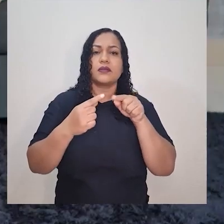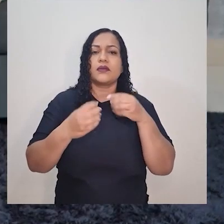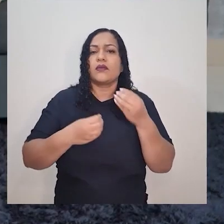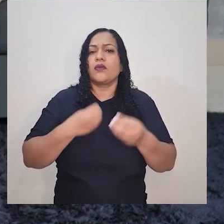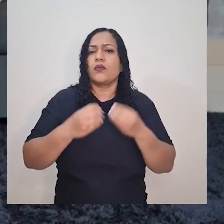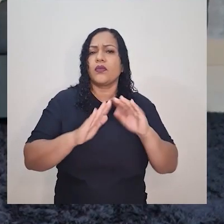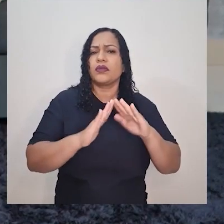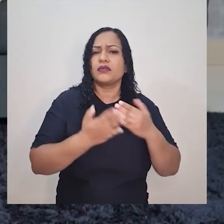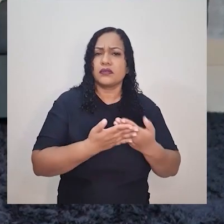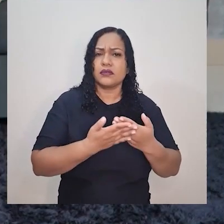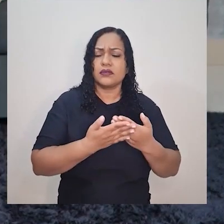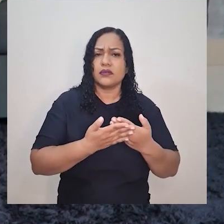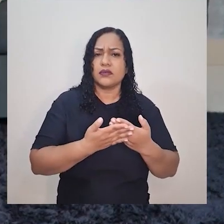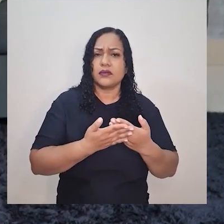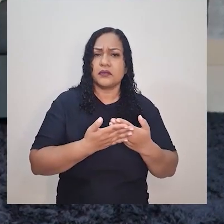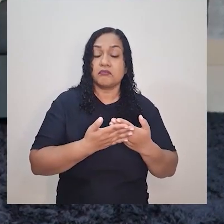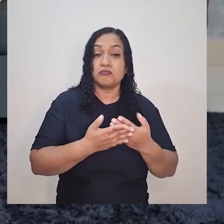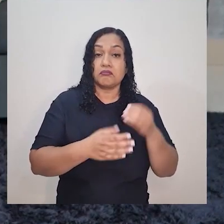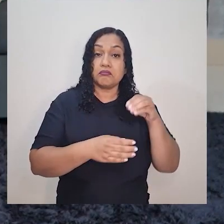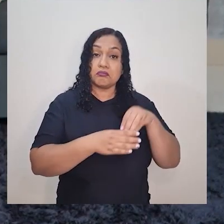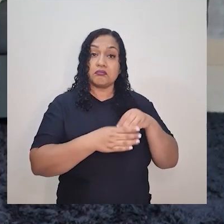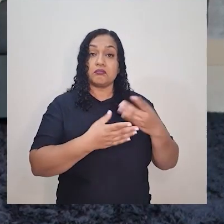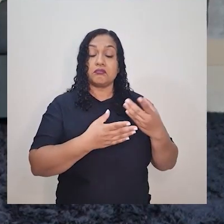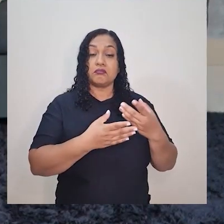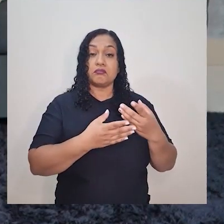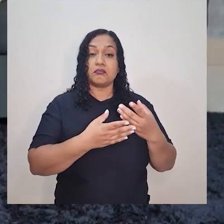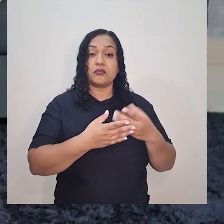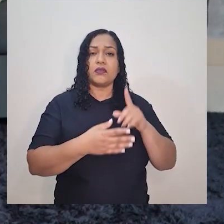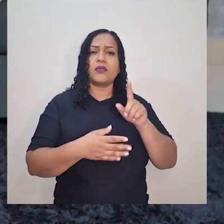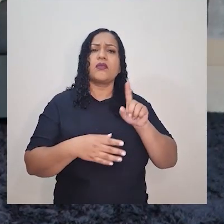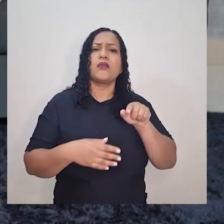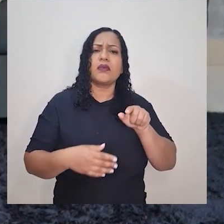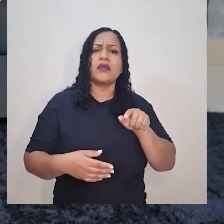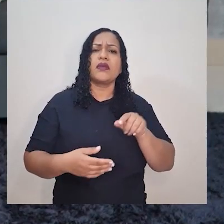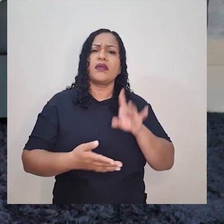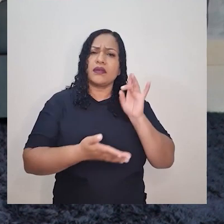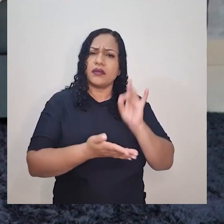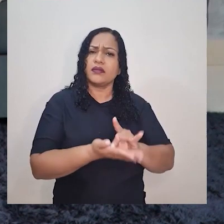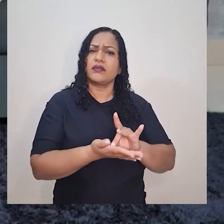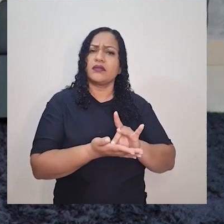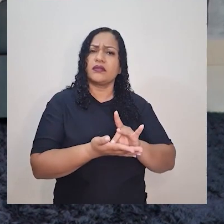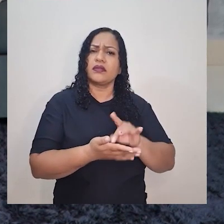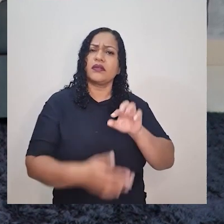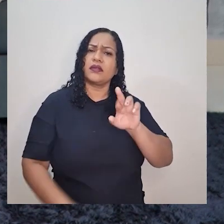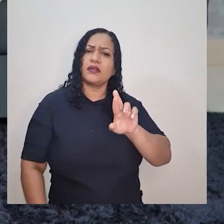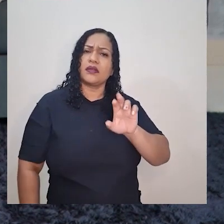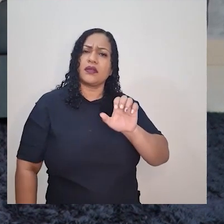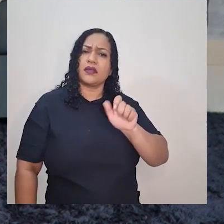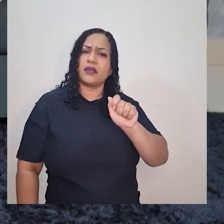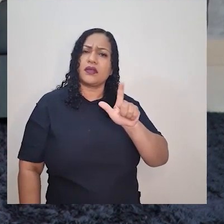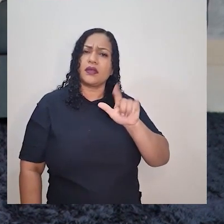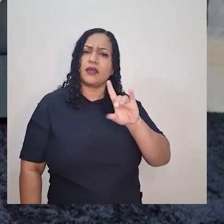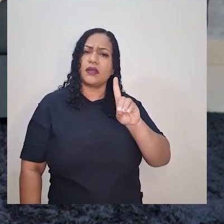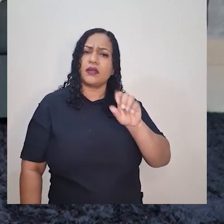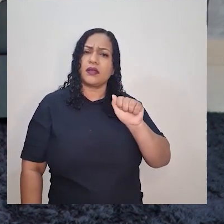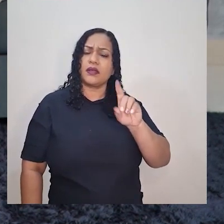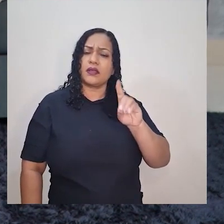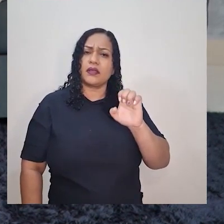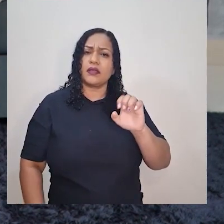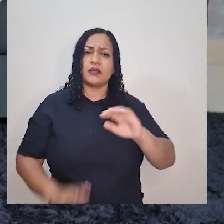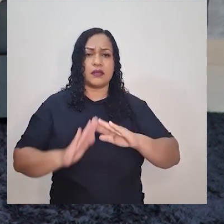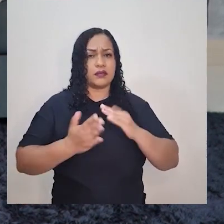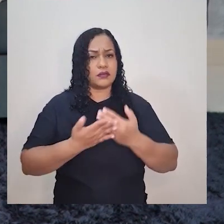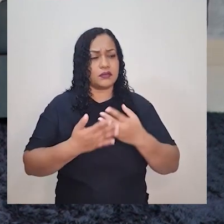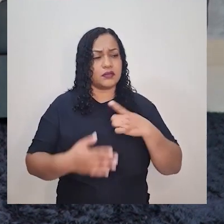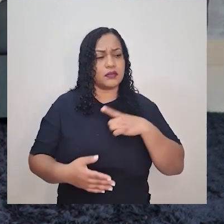né? Enquanto planejamento, nós precisamos observar qual é a realidade da escola que eu tenho. Eu costumo dizer, né? Essa